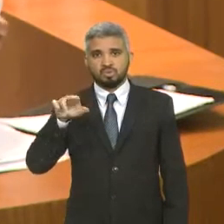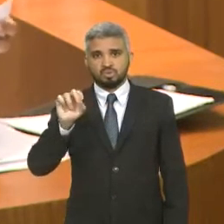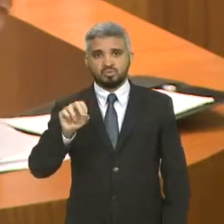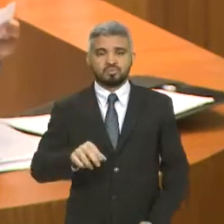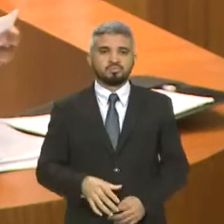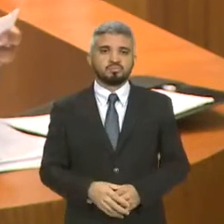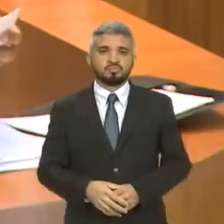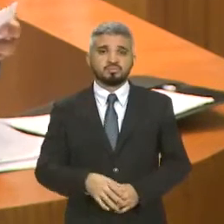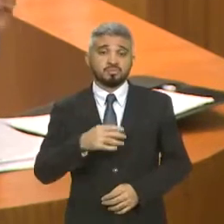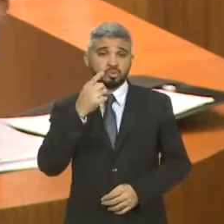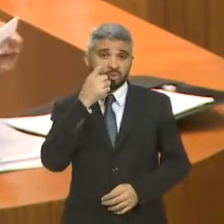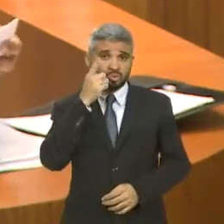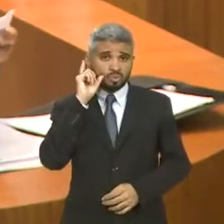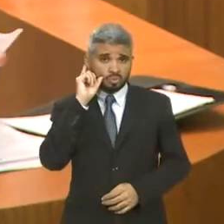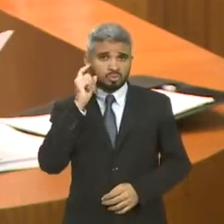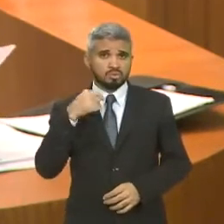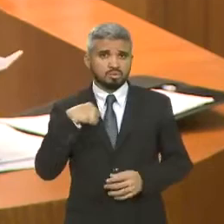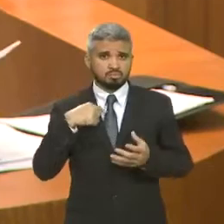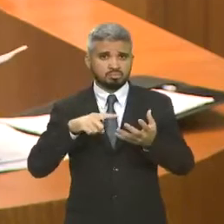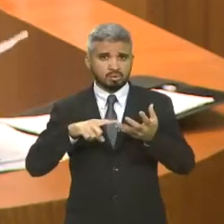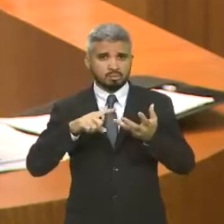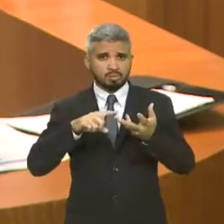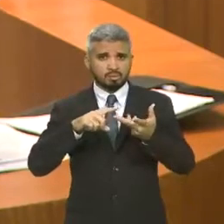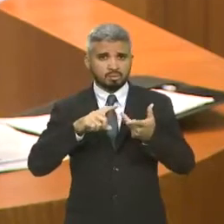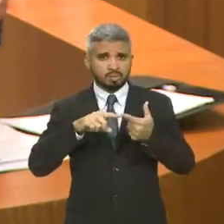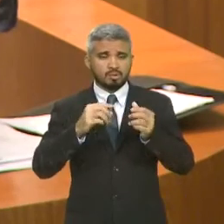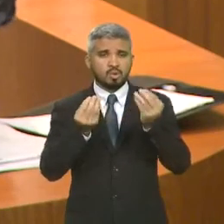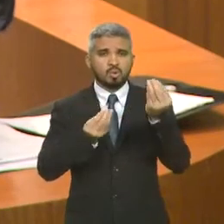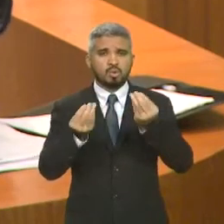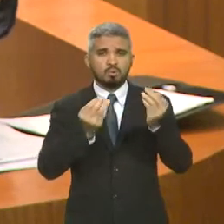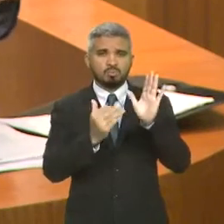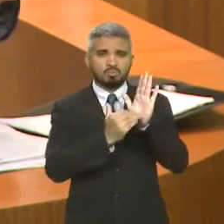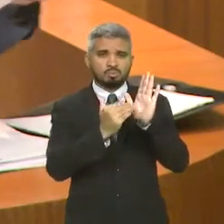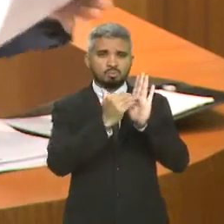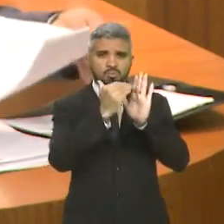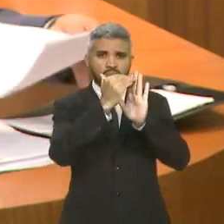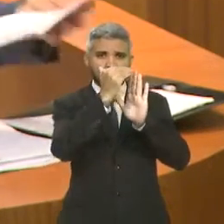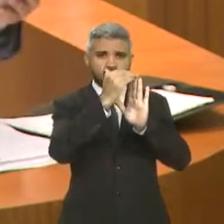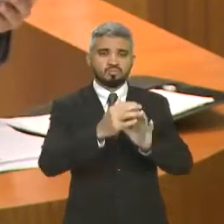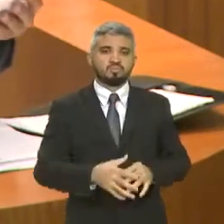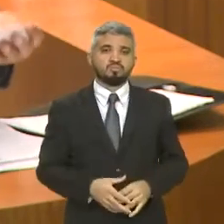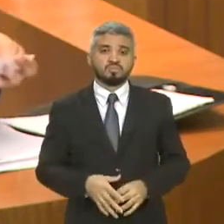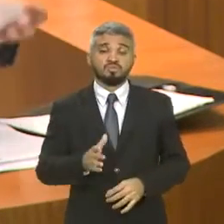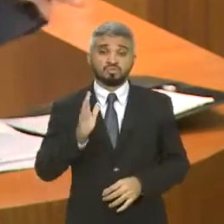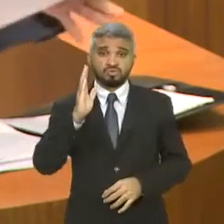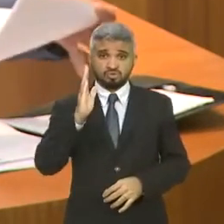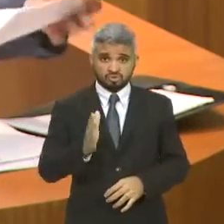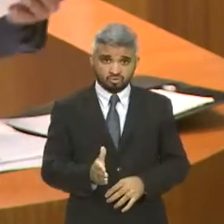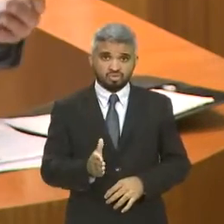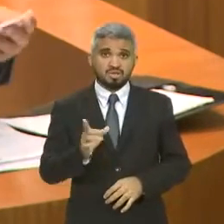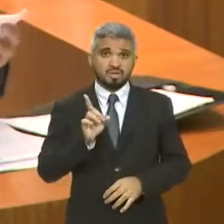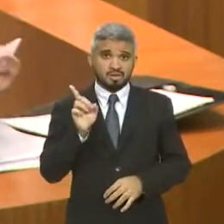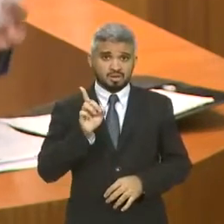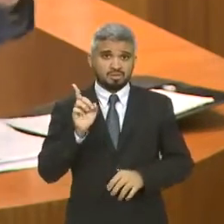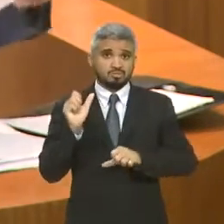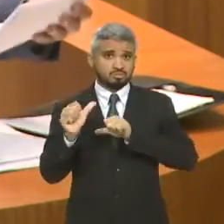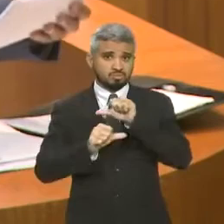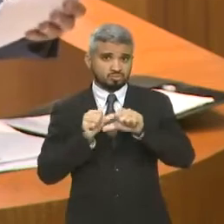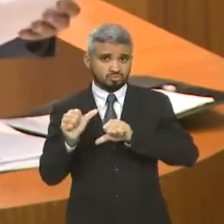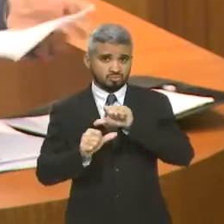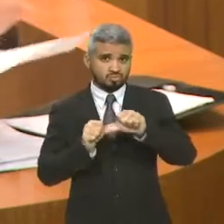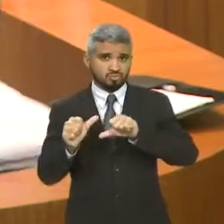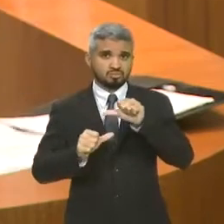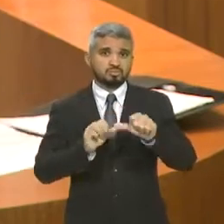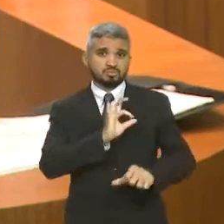às promoções de praças da Polícia Militar. Inclusive, a relação já foi retificada, já foi alterada, já